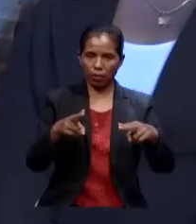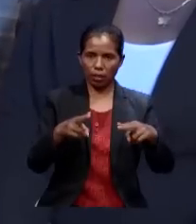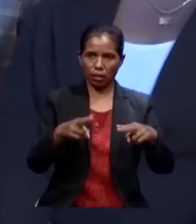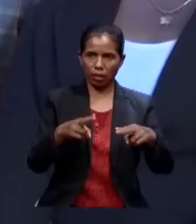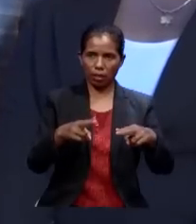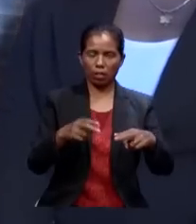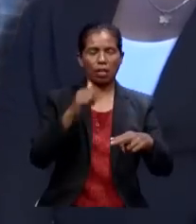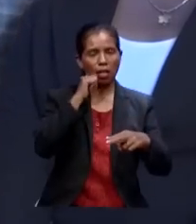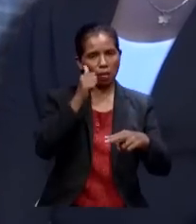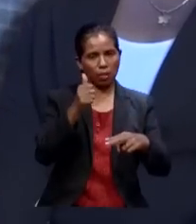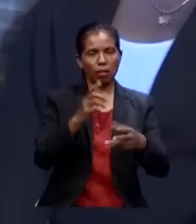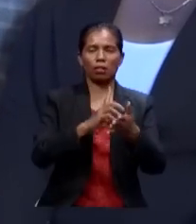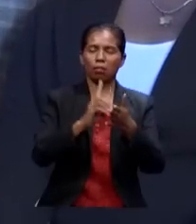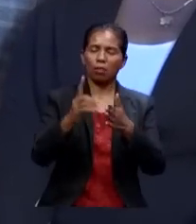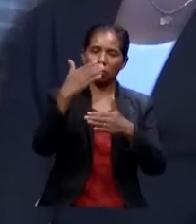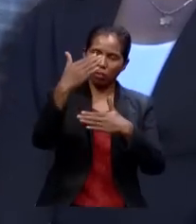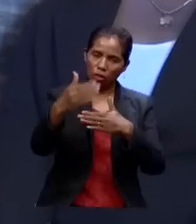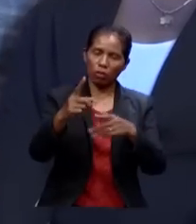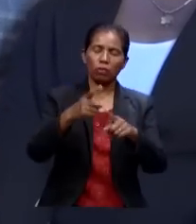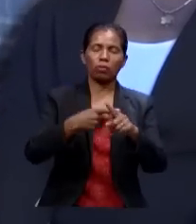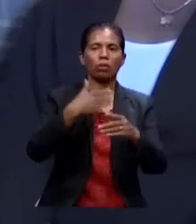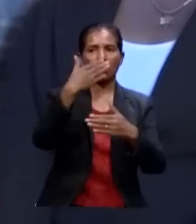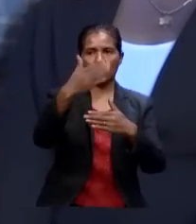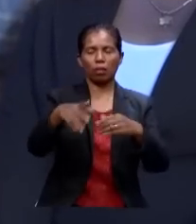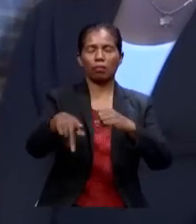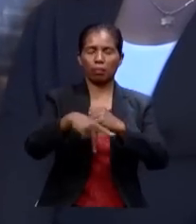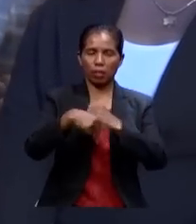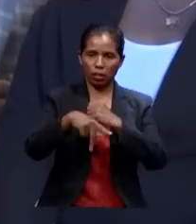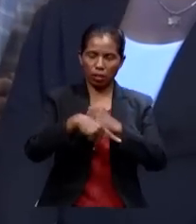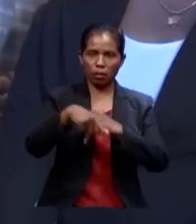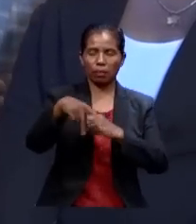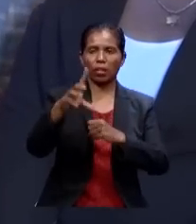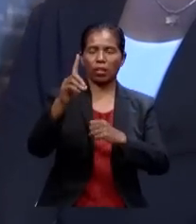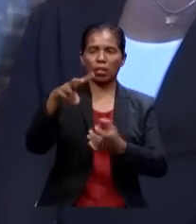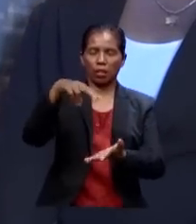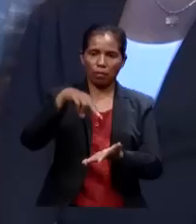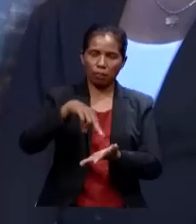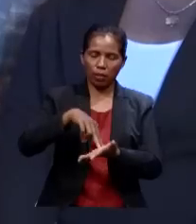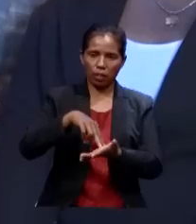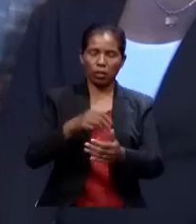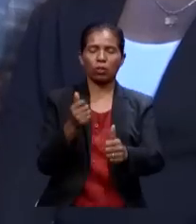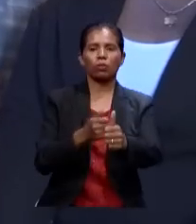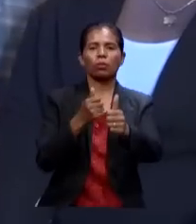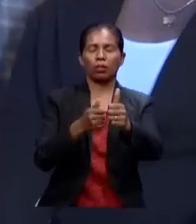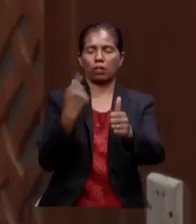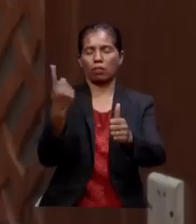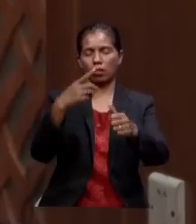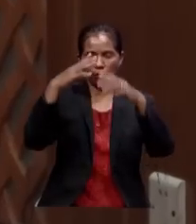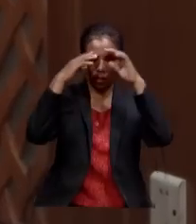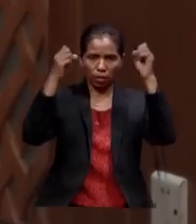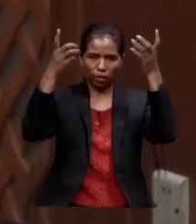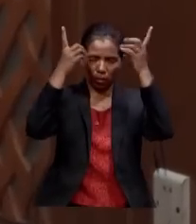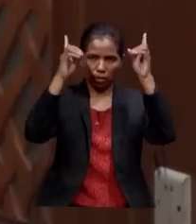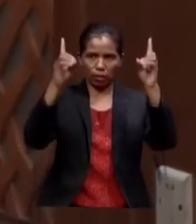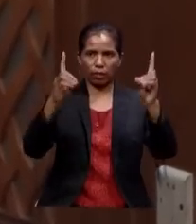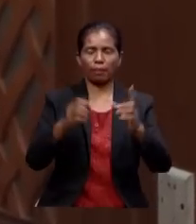ka semana oinka fulanoin partido democrático hamri tuir na fati saida maka presidente di sini.